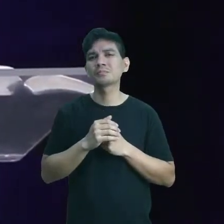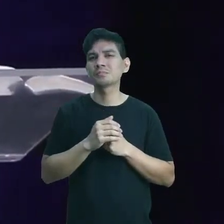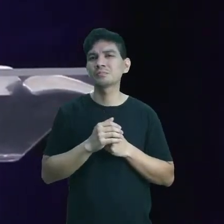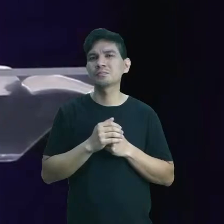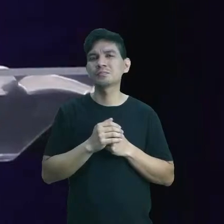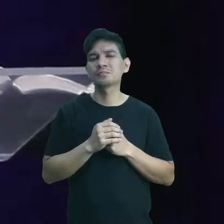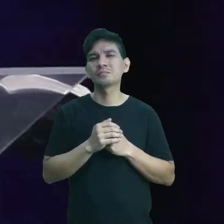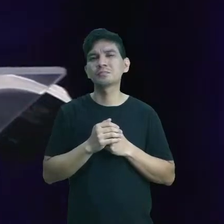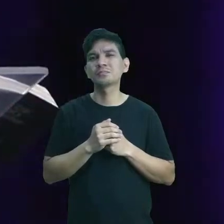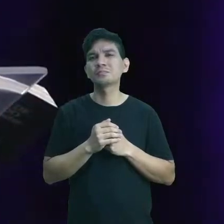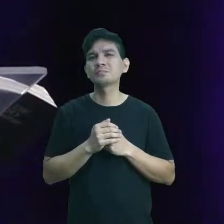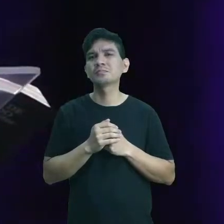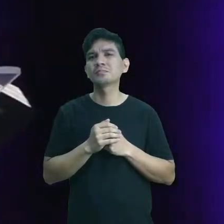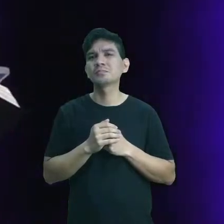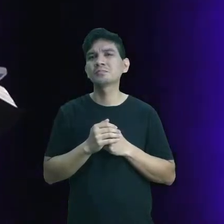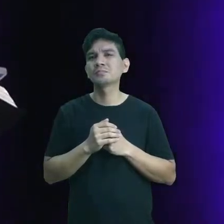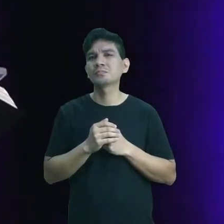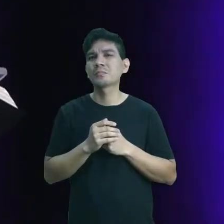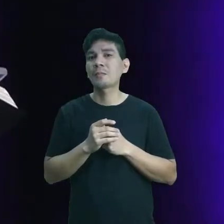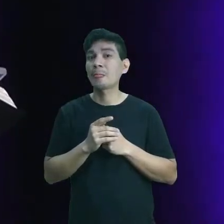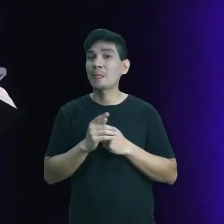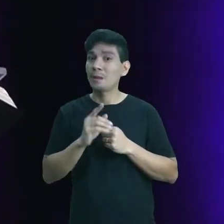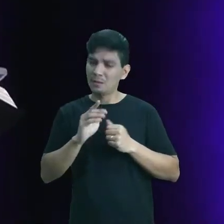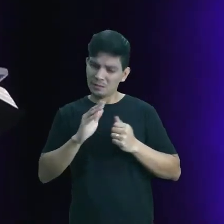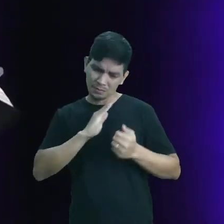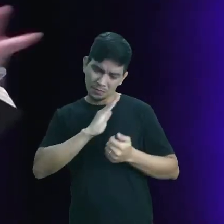para desenvolver um coração temente a Ele.